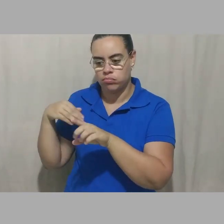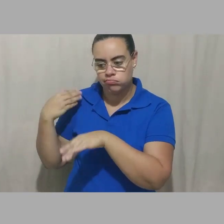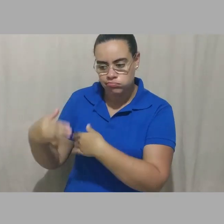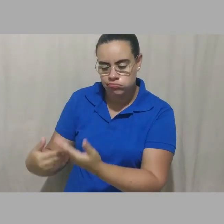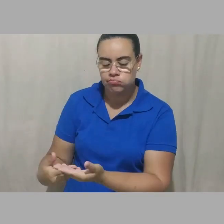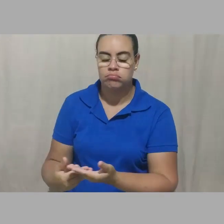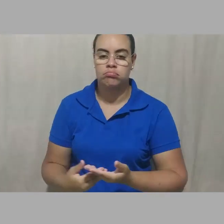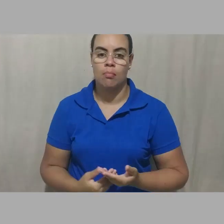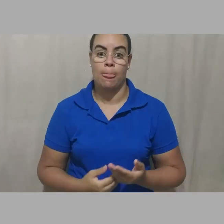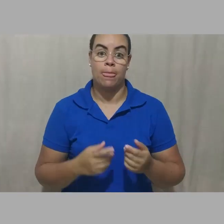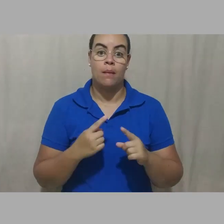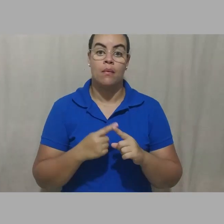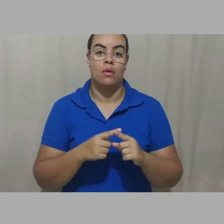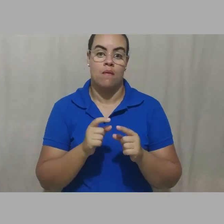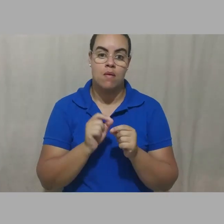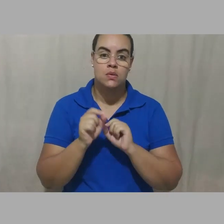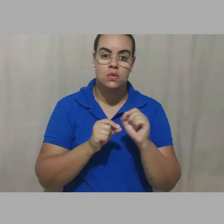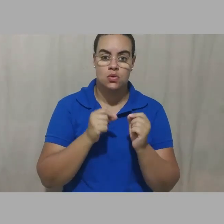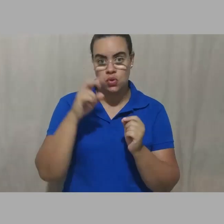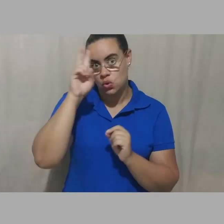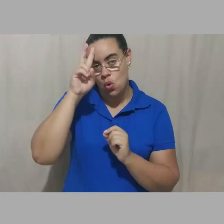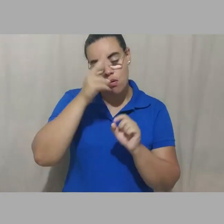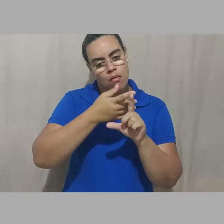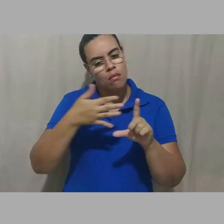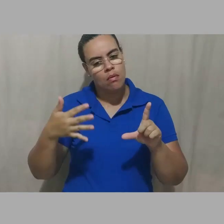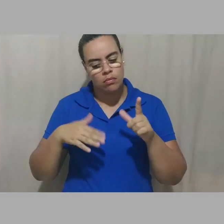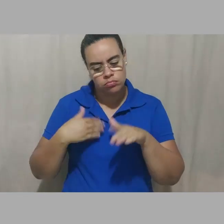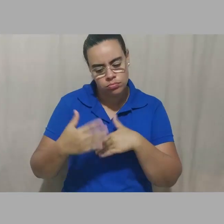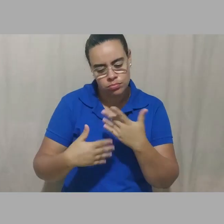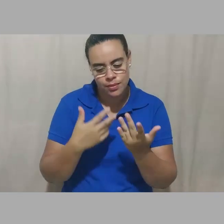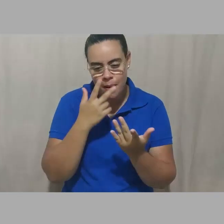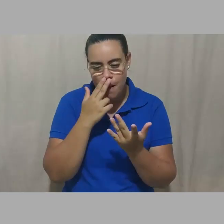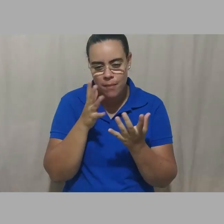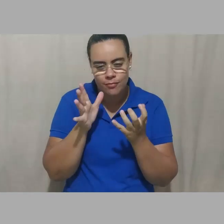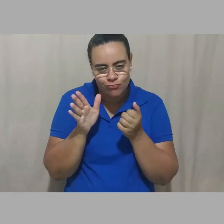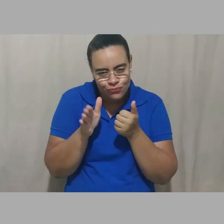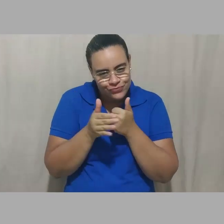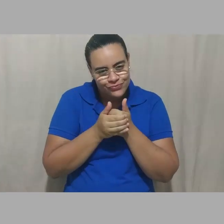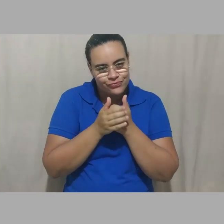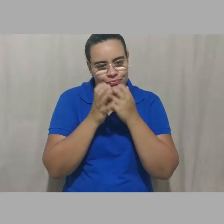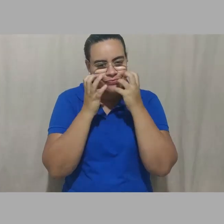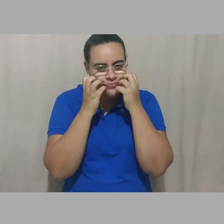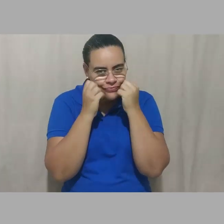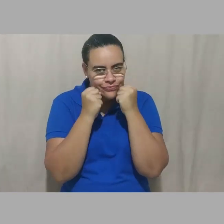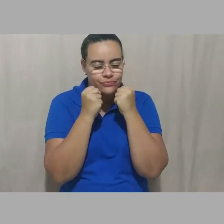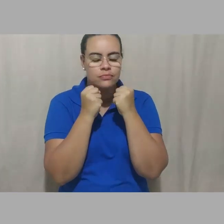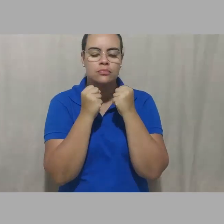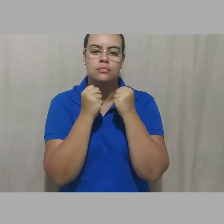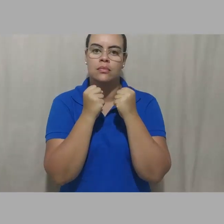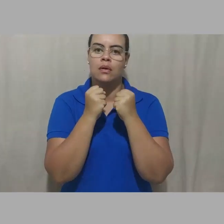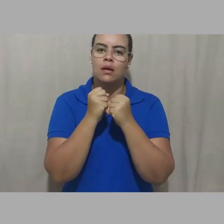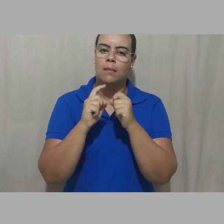autora, faz com que a história LGBT ela se desenvolva de uma maneira muito tímida. E